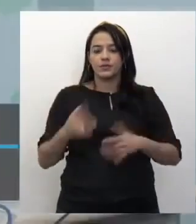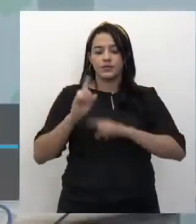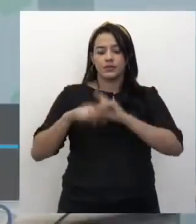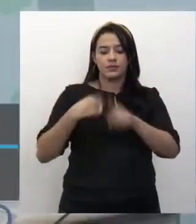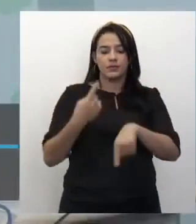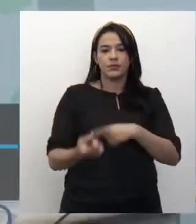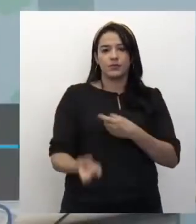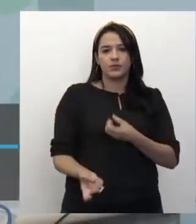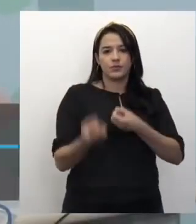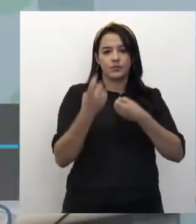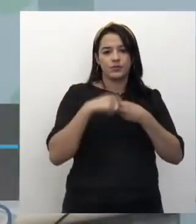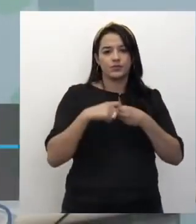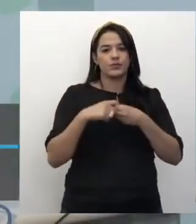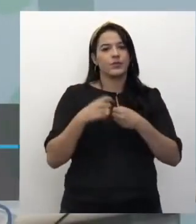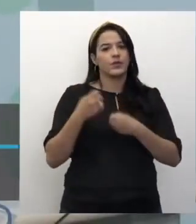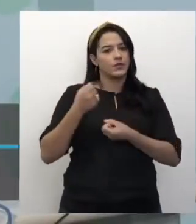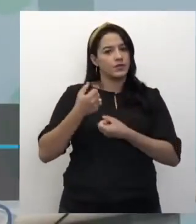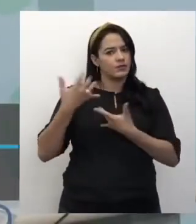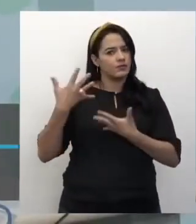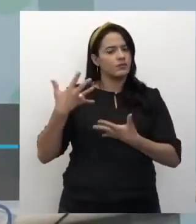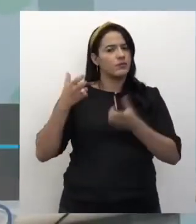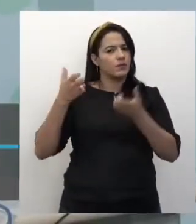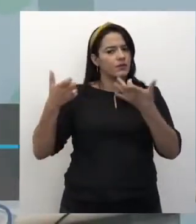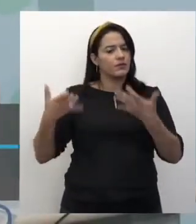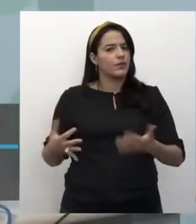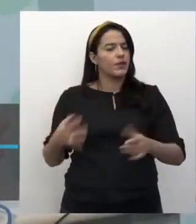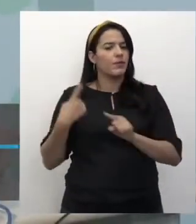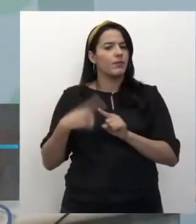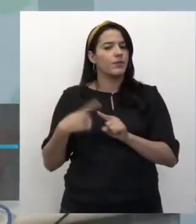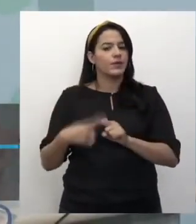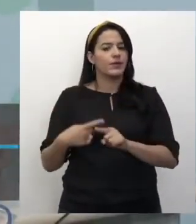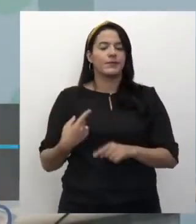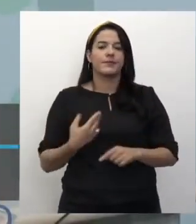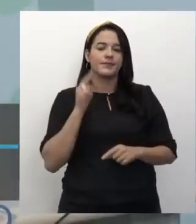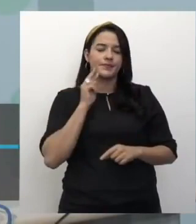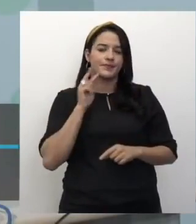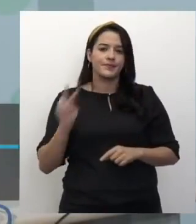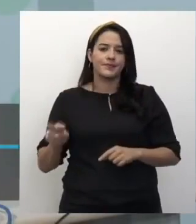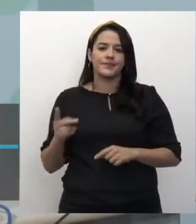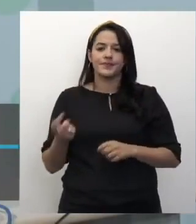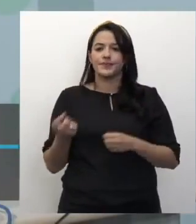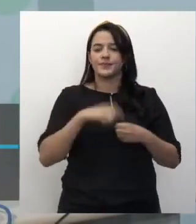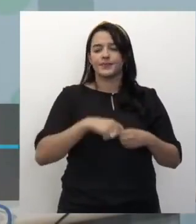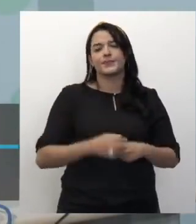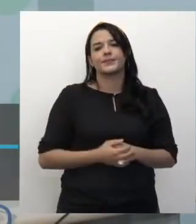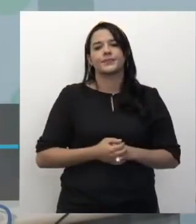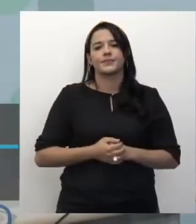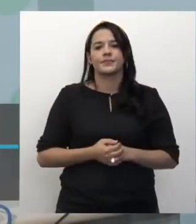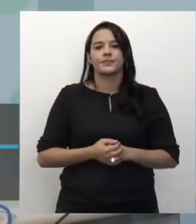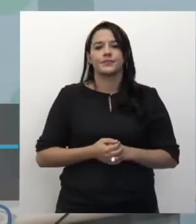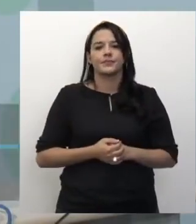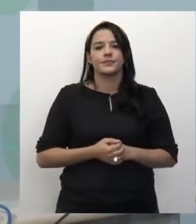resposta, né? Não adianta só. A gente quer justificativa aqui de que tipo de paisagem você está vendo e aí a gente já volta.